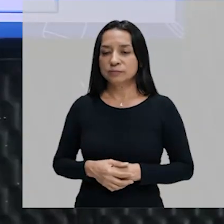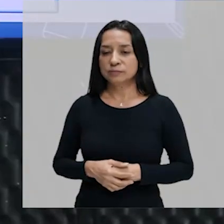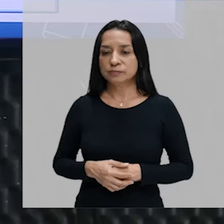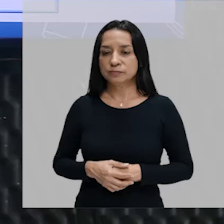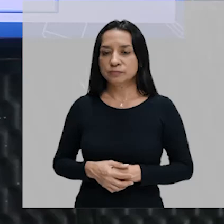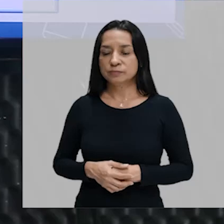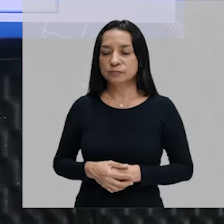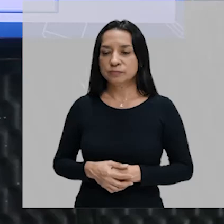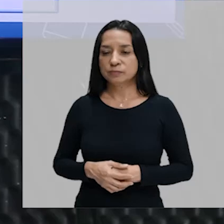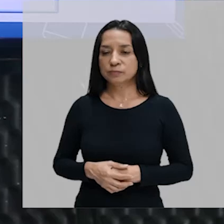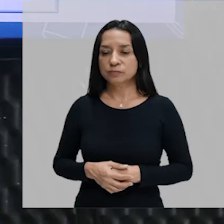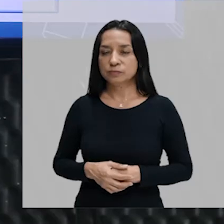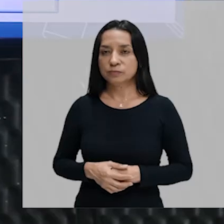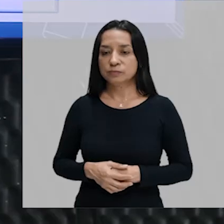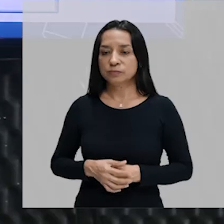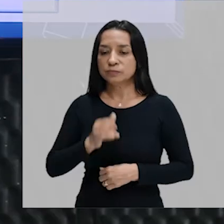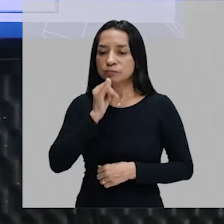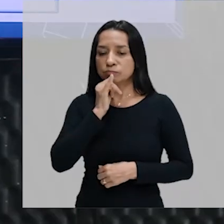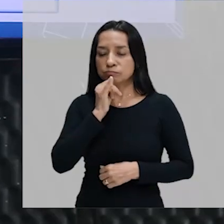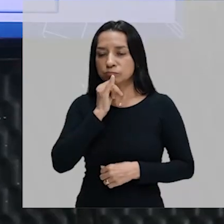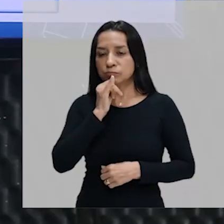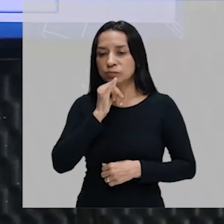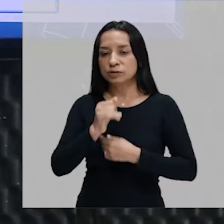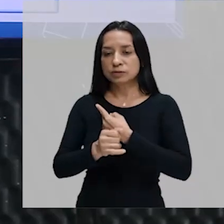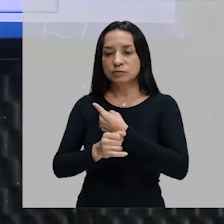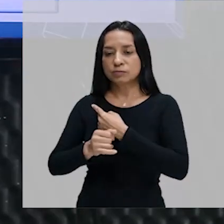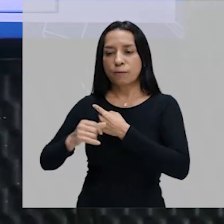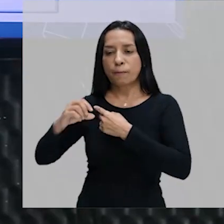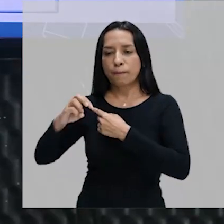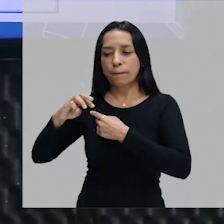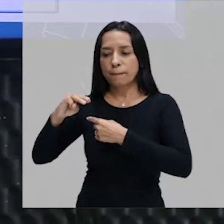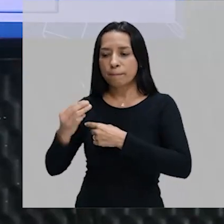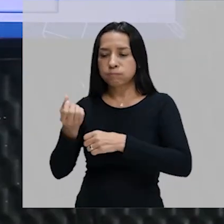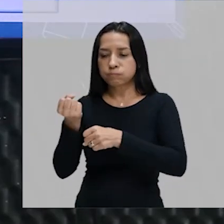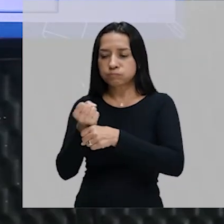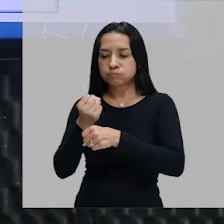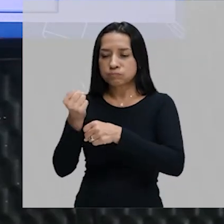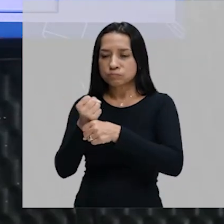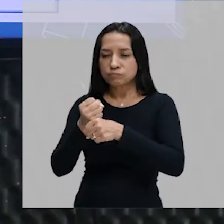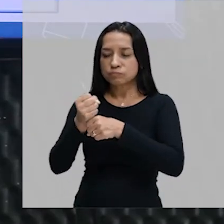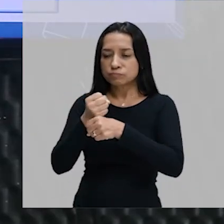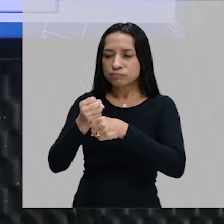de, depois de milhares e milhares de gerações, os indivíduos